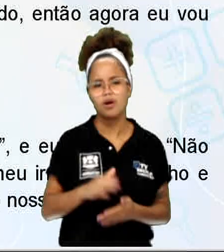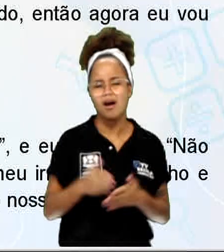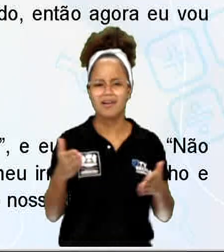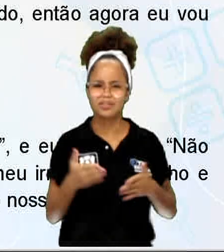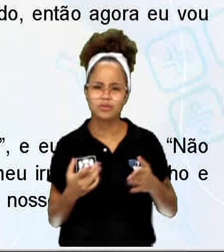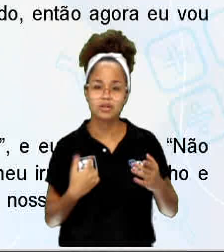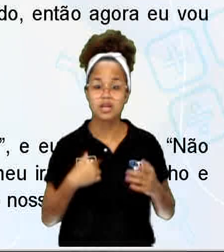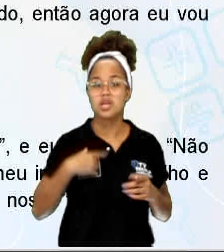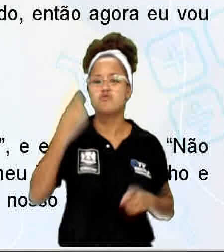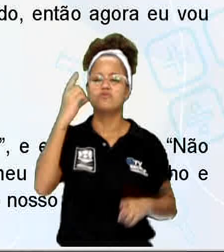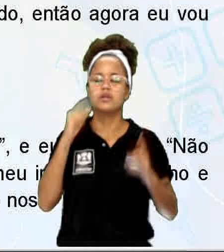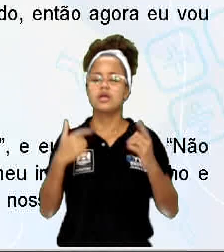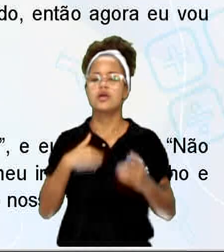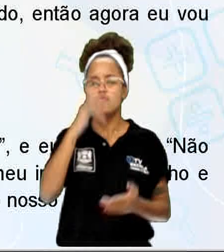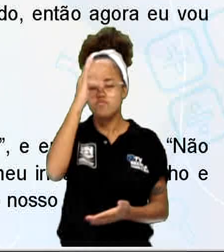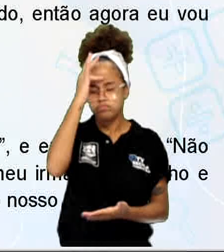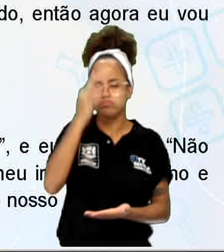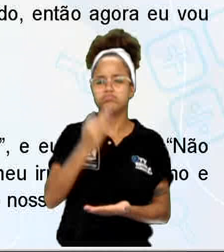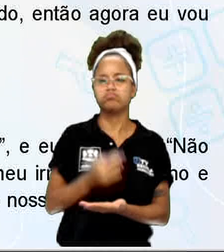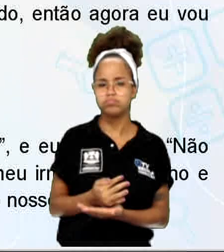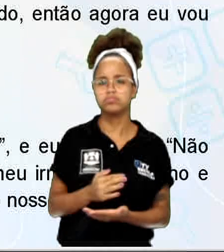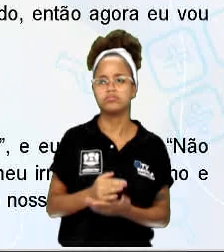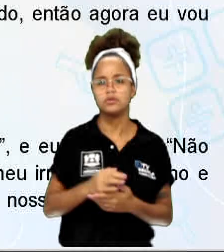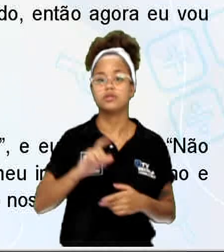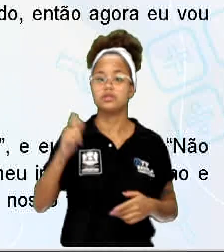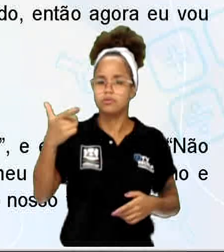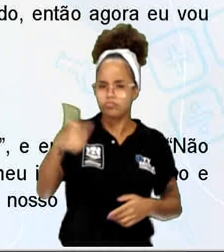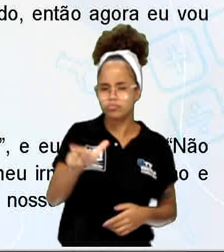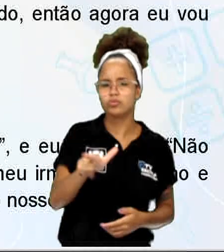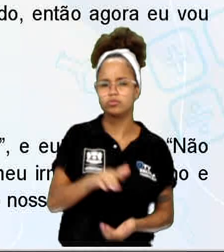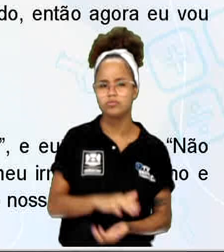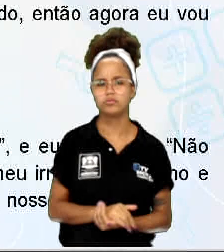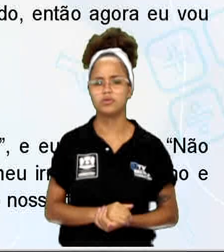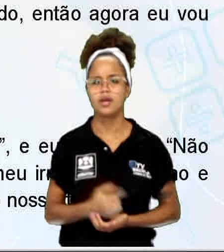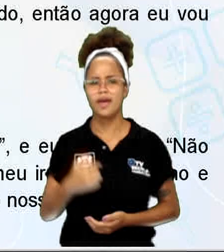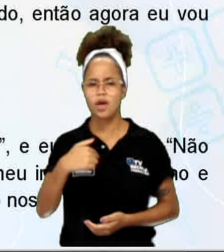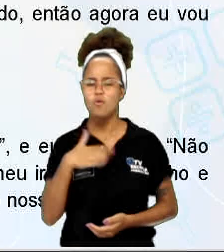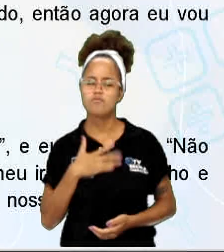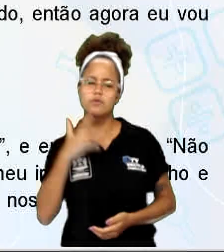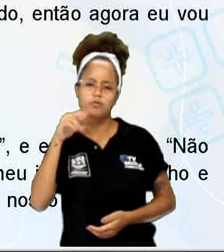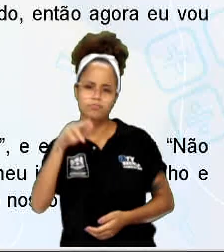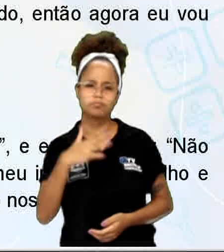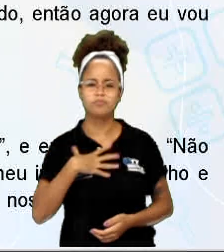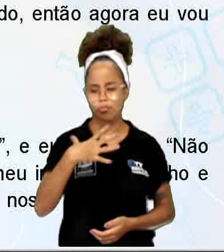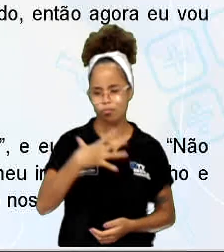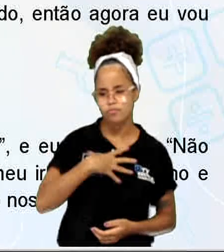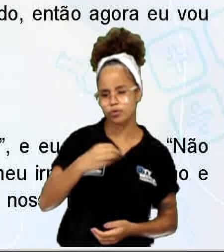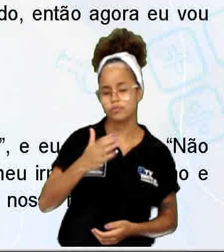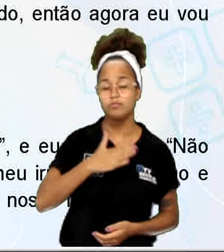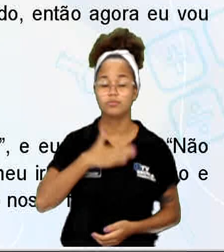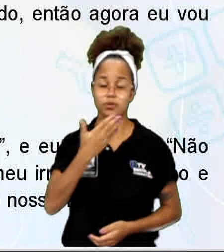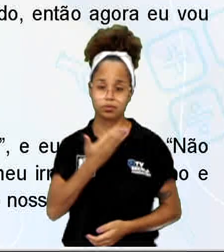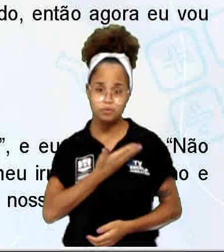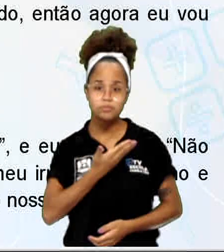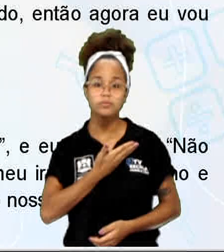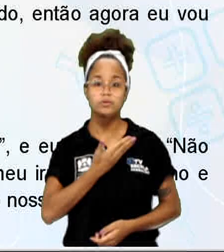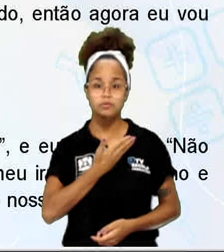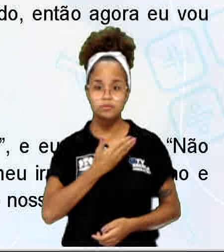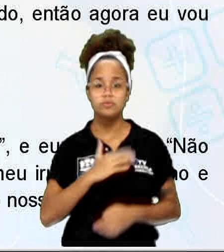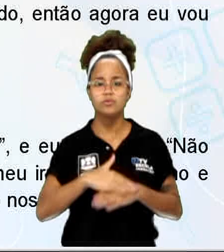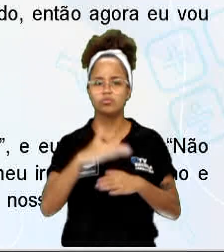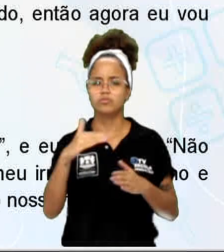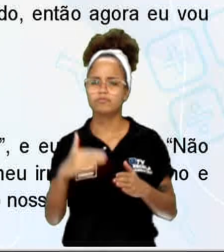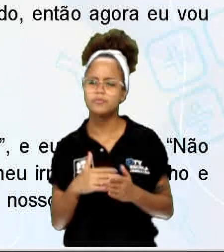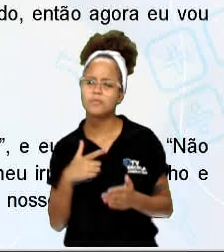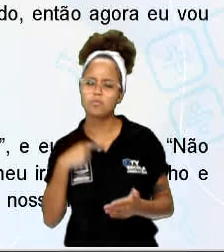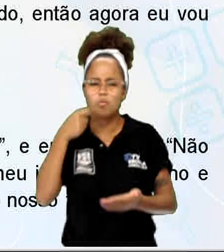carnaval. Vou confiar mais e outra vez. Eu, meu irmão, meu filho e meus amigos. Vamos pagar limpo